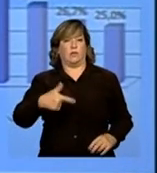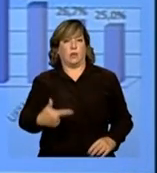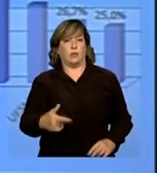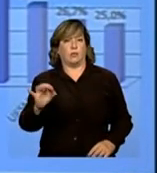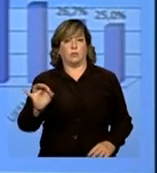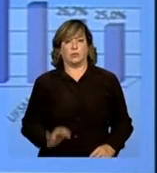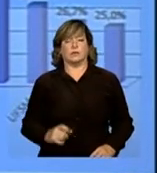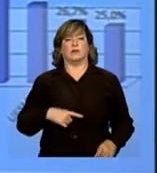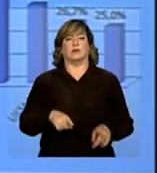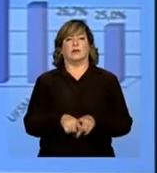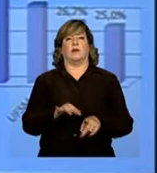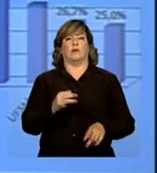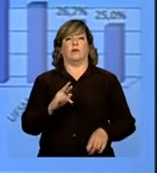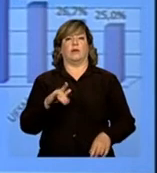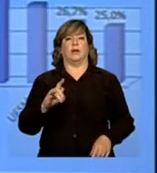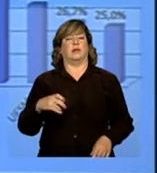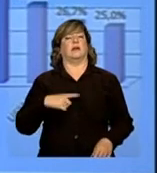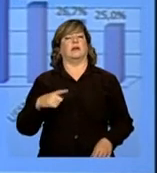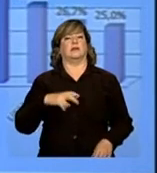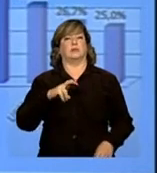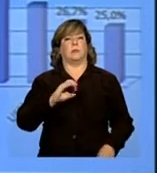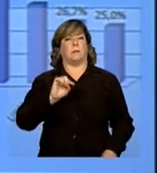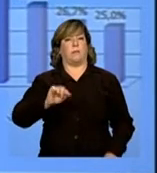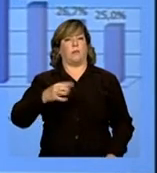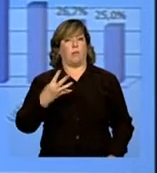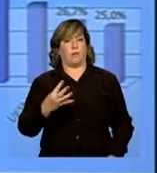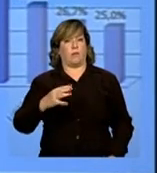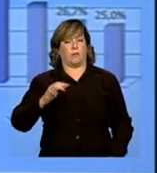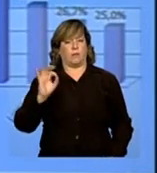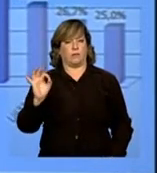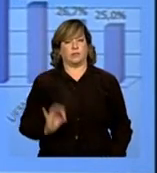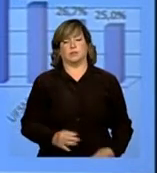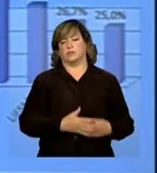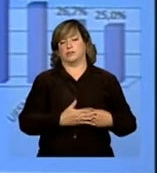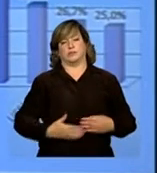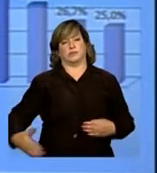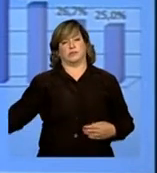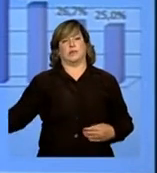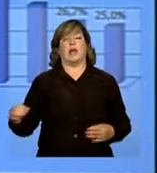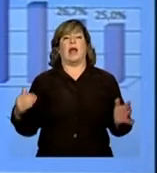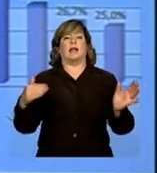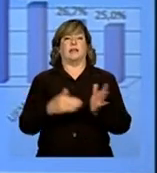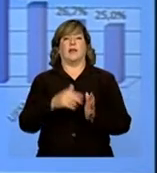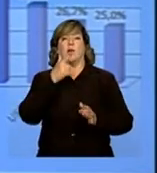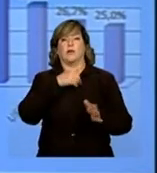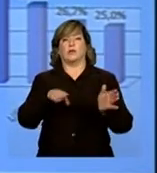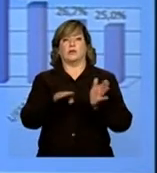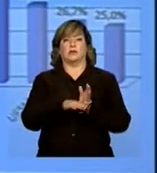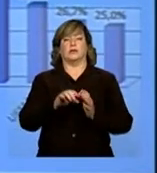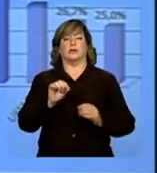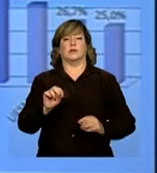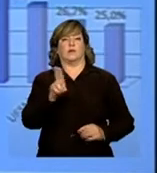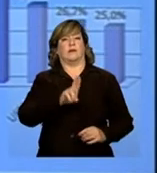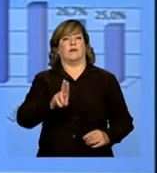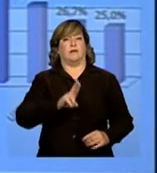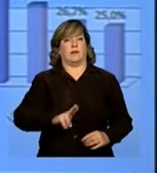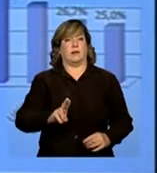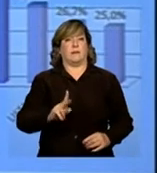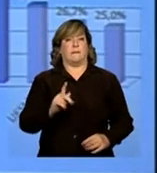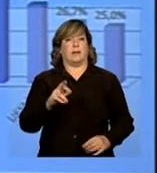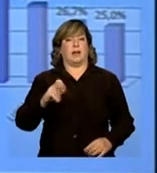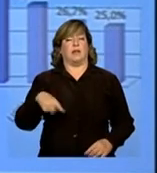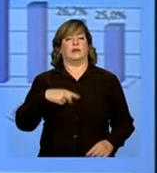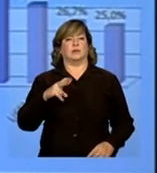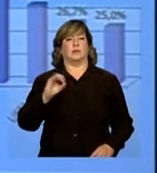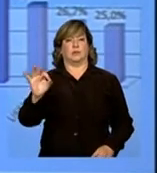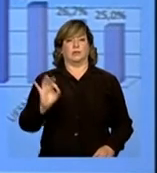a furg 50.4 E por aí vamos é até chegar no estado de Federal do Paraná com